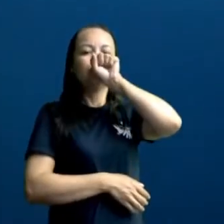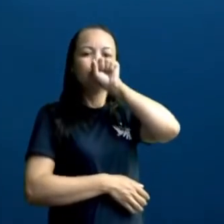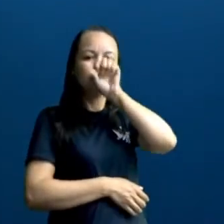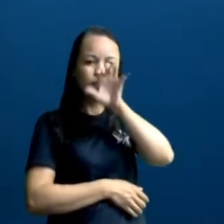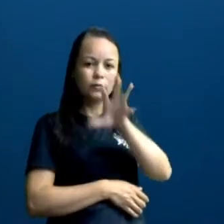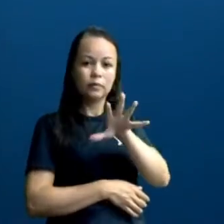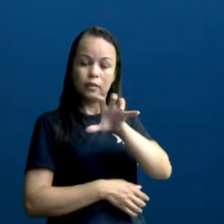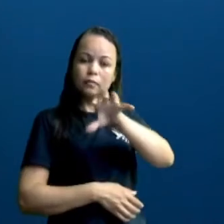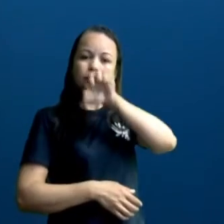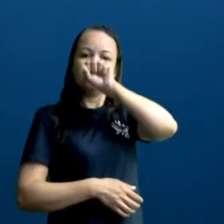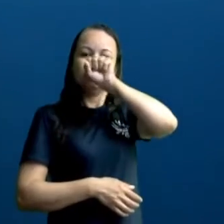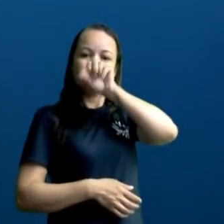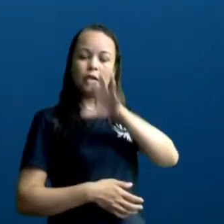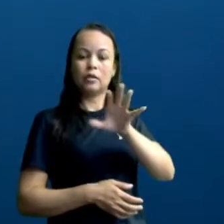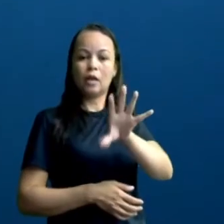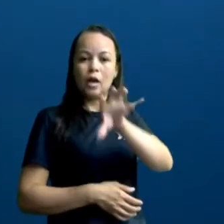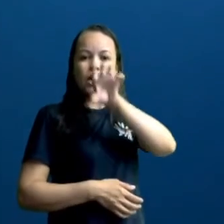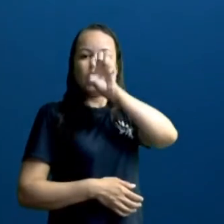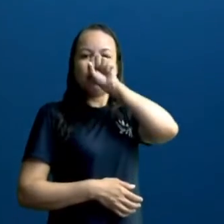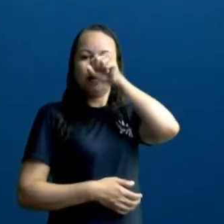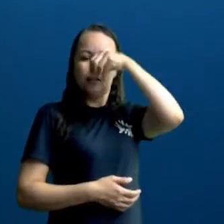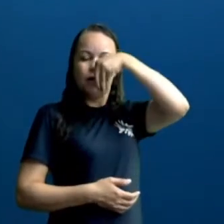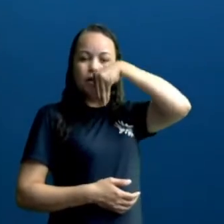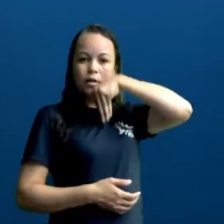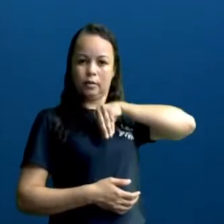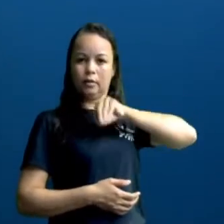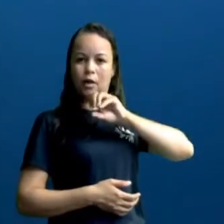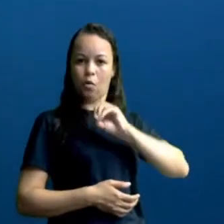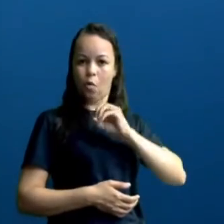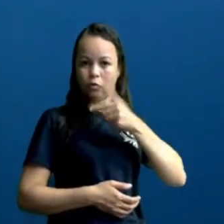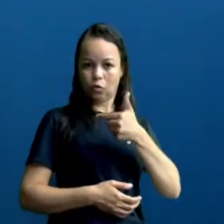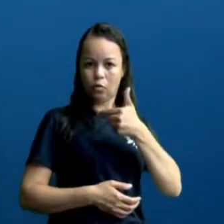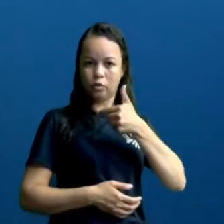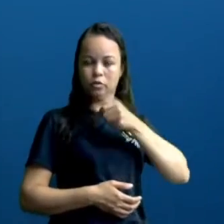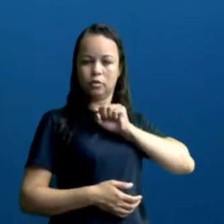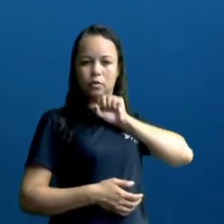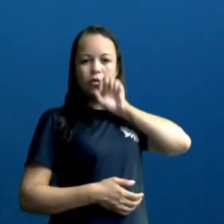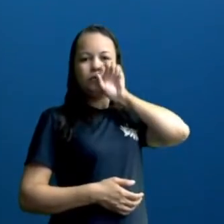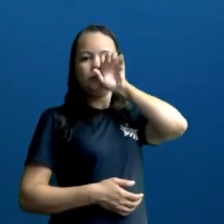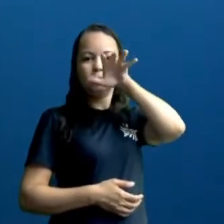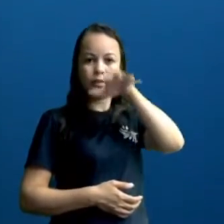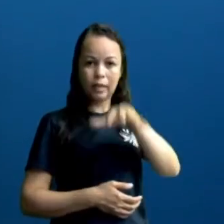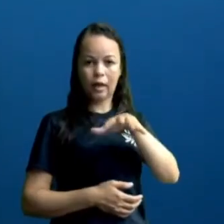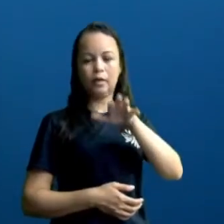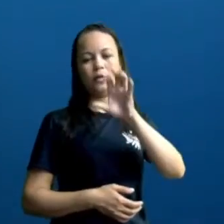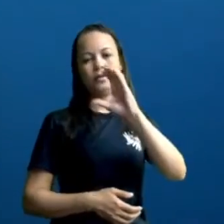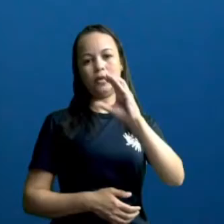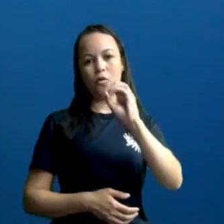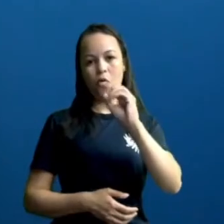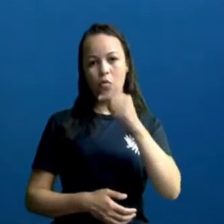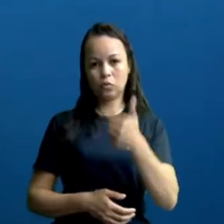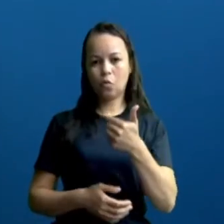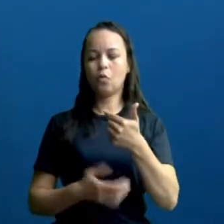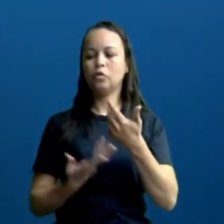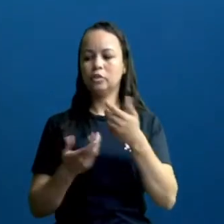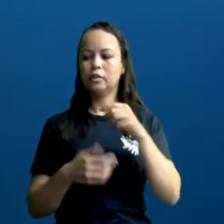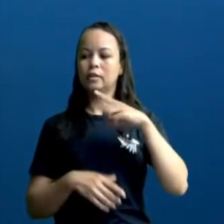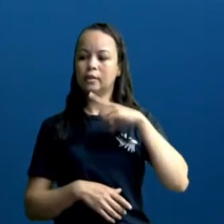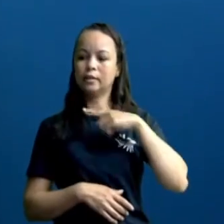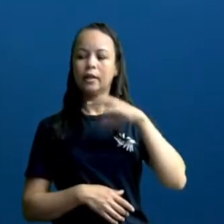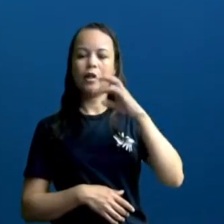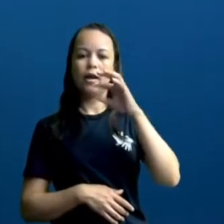lá o sistema respiratório. E esse gás carbônico, que é um resíduo metabólico produzido lá para a produção de ATP, produção